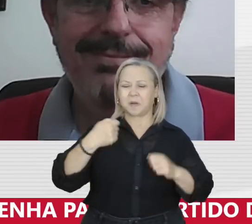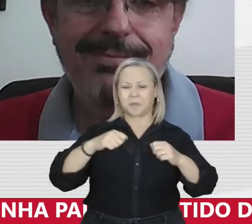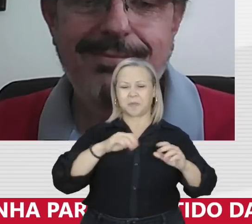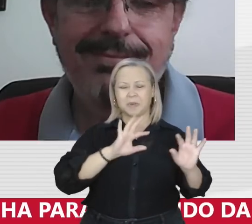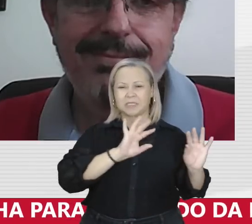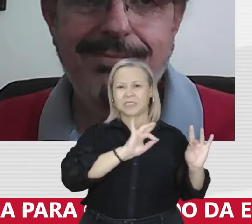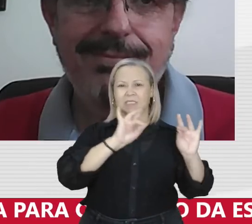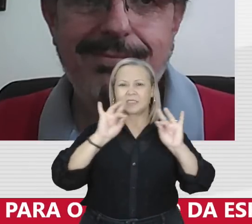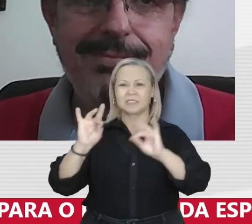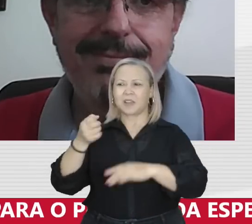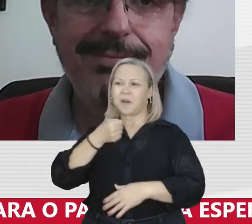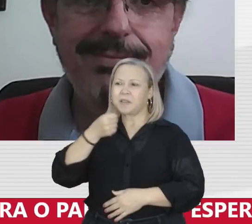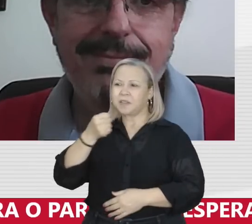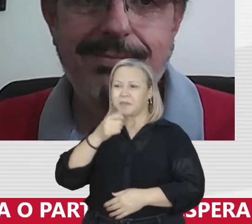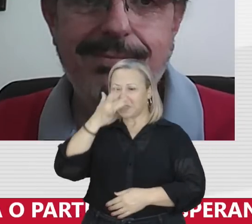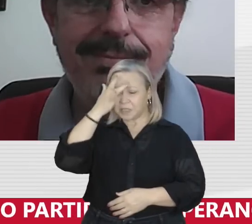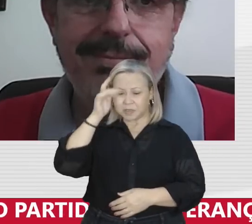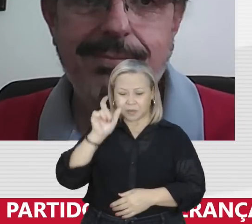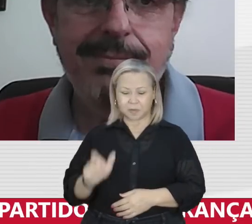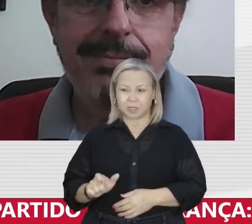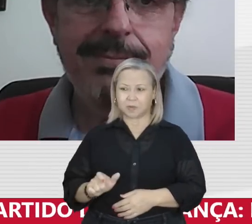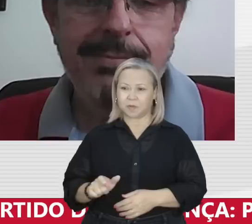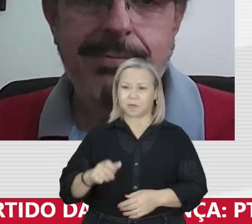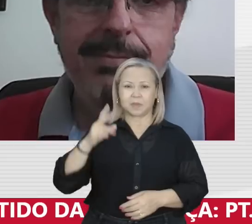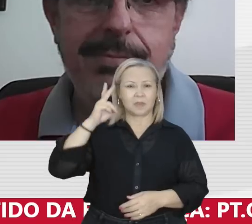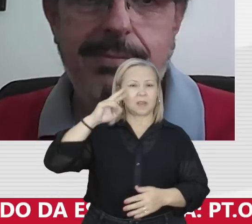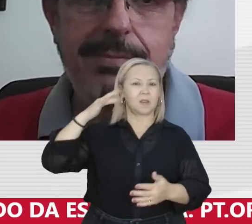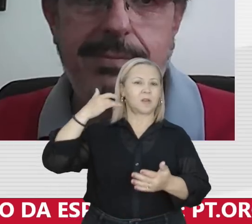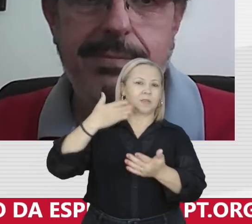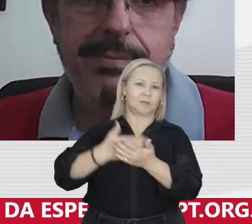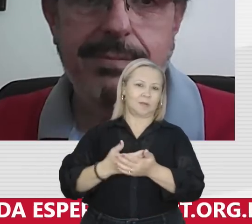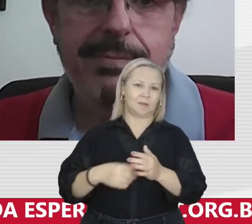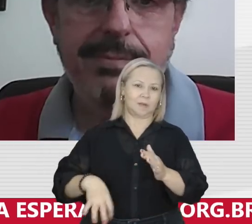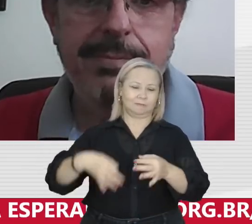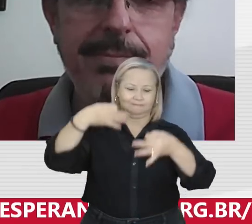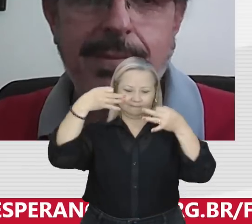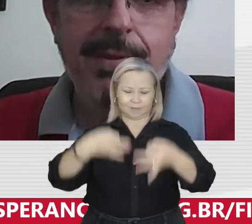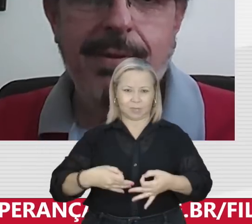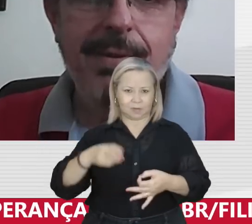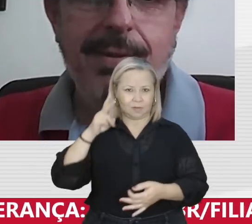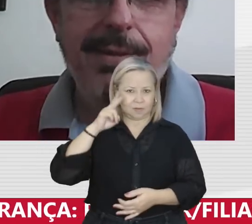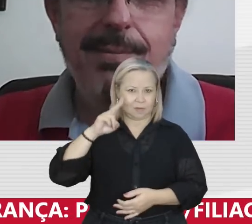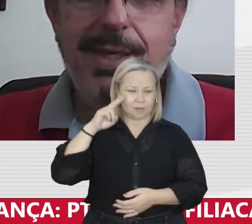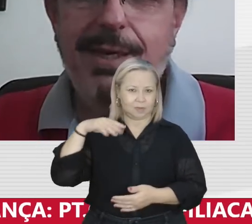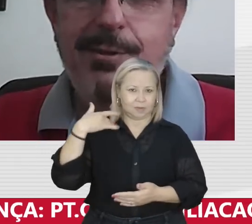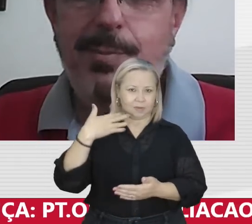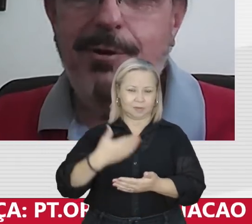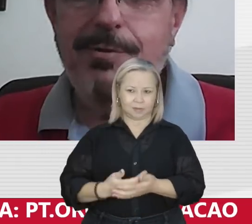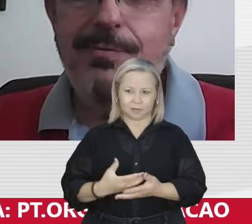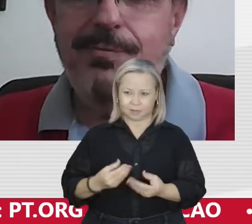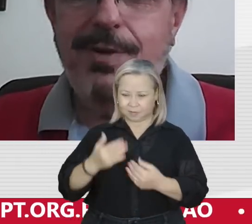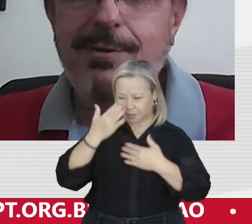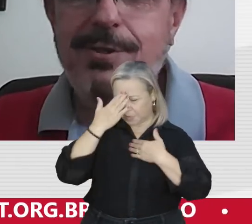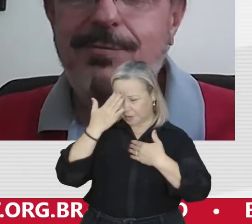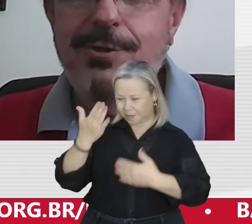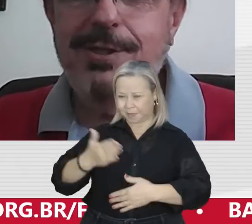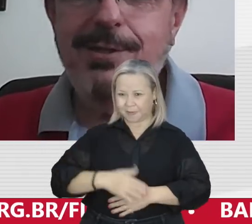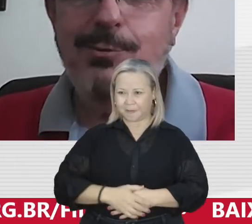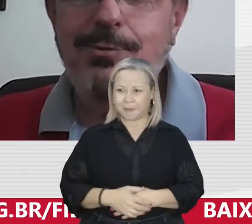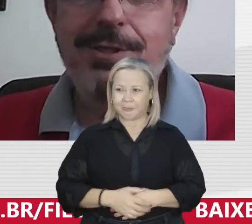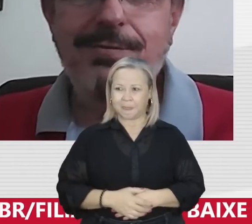entrevista assim, de uma pessoa que tem uma história e é leal a essa história. Muito obrigado. Renato. Obrigado, Paulo. Renato.